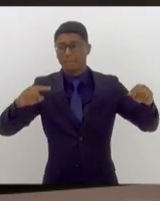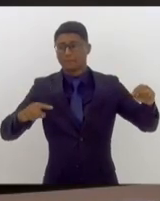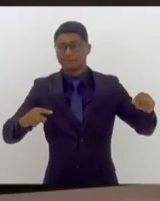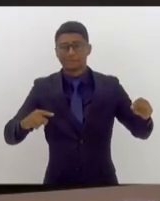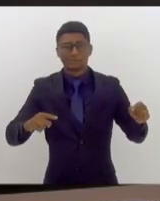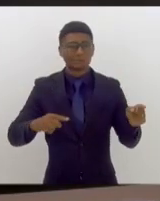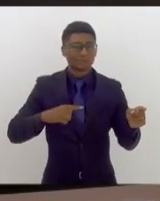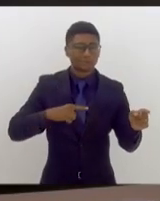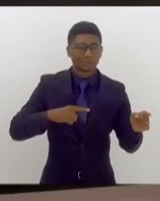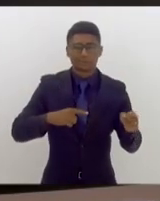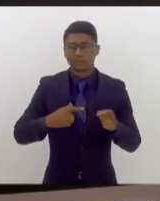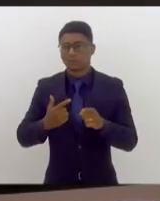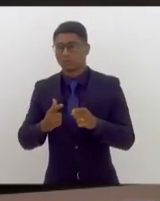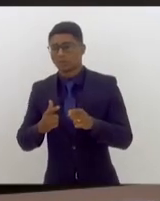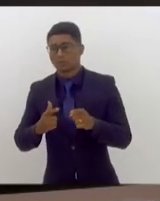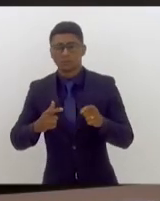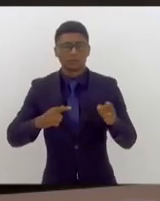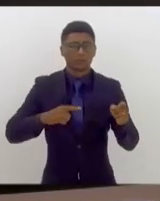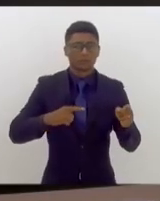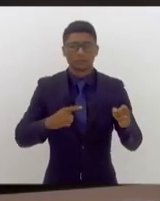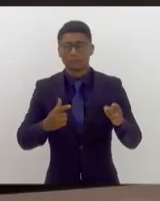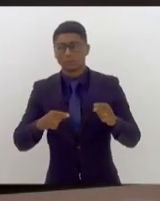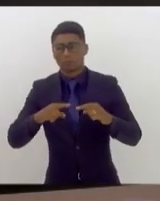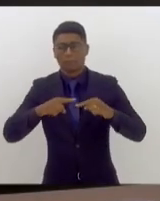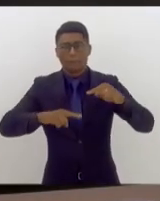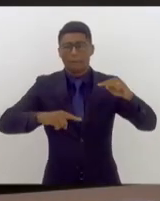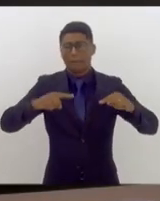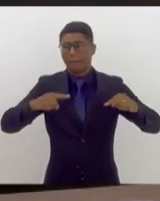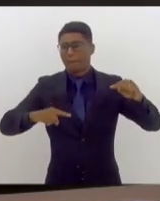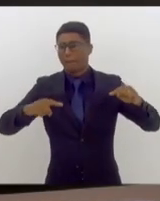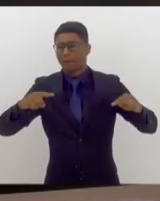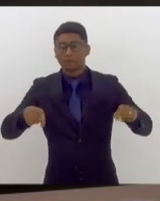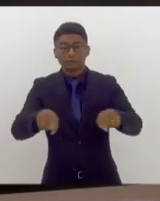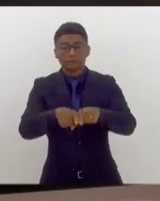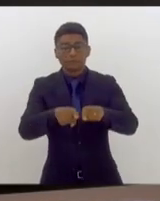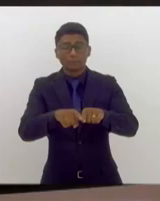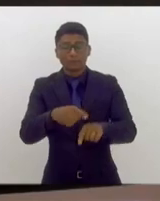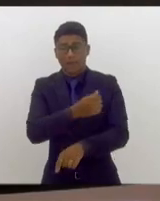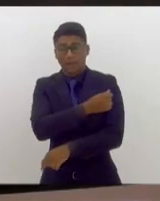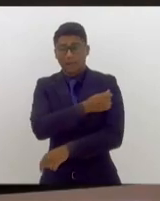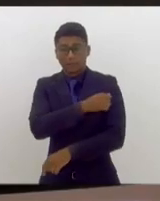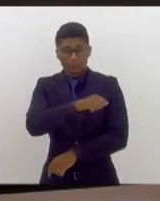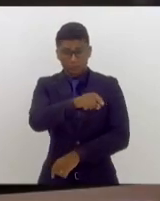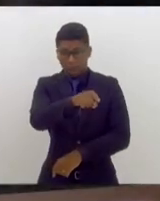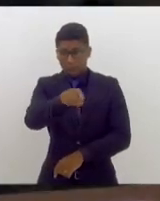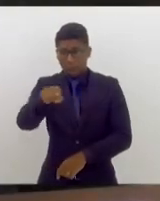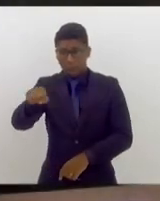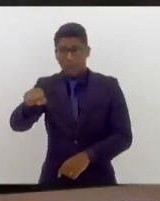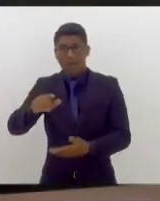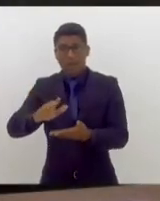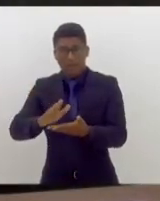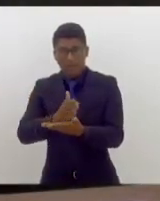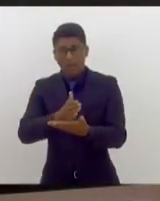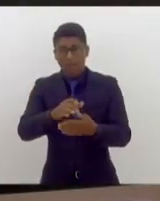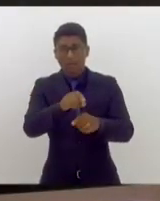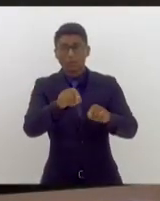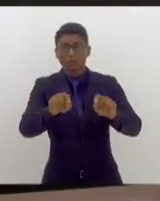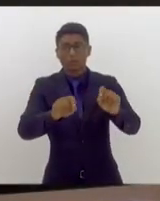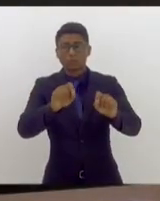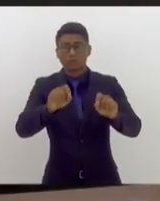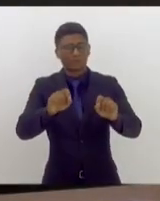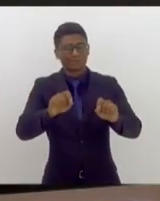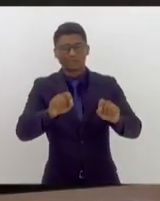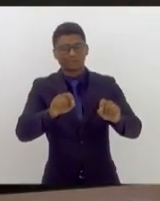a descolarização entre aqueles alunos que necessitam que a realidade do